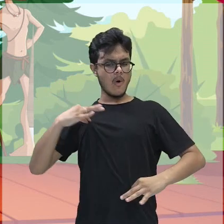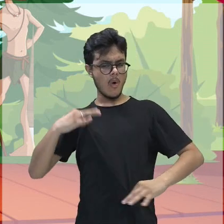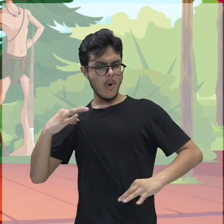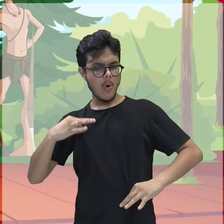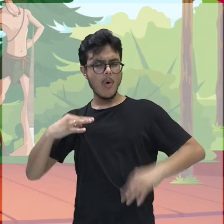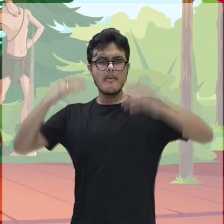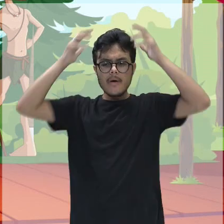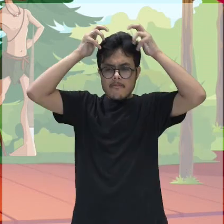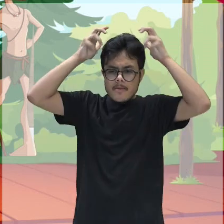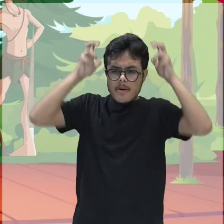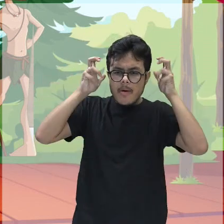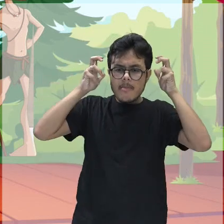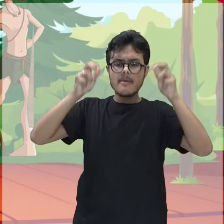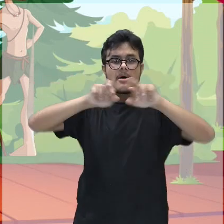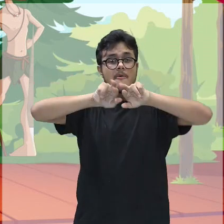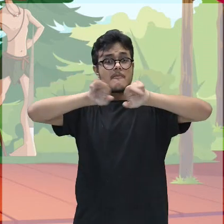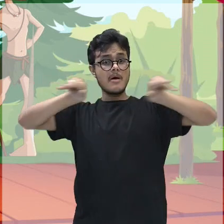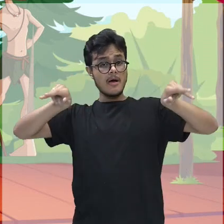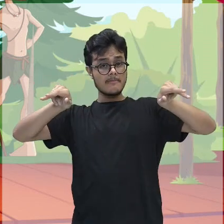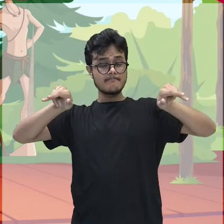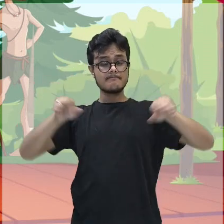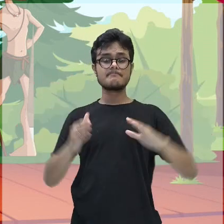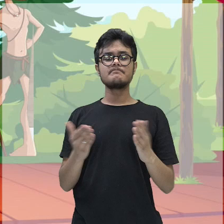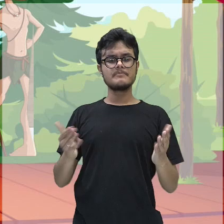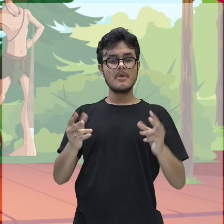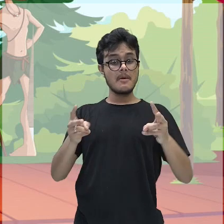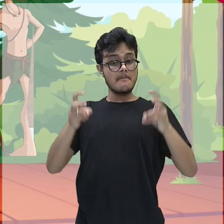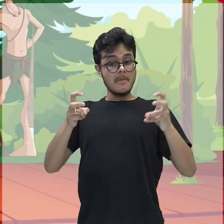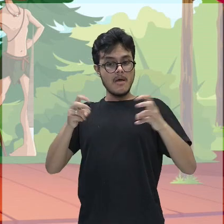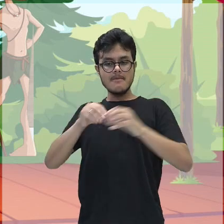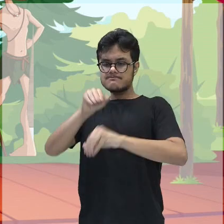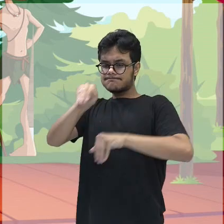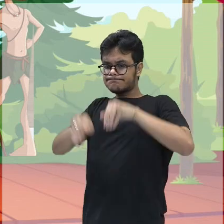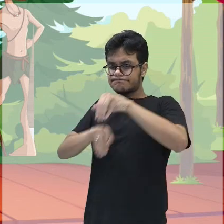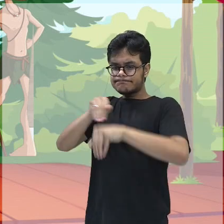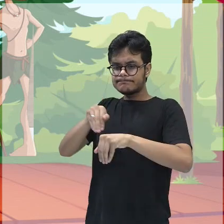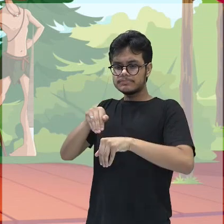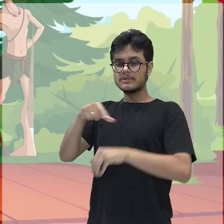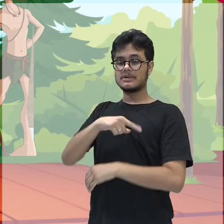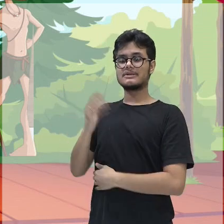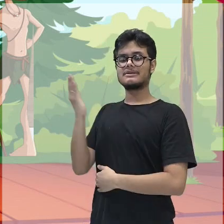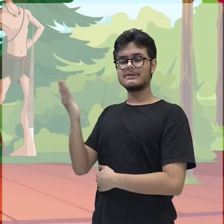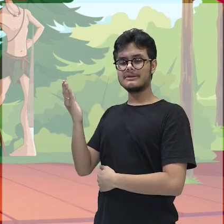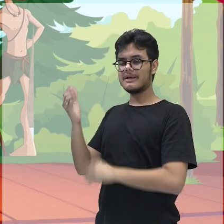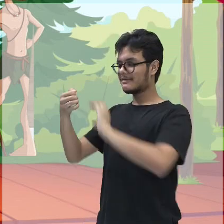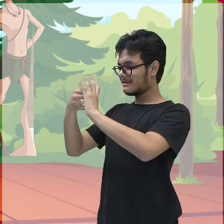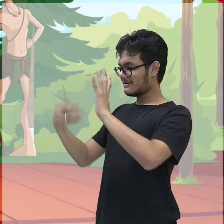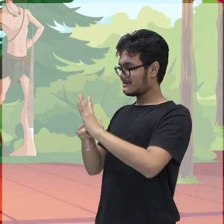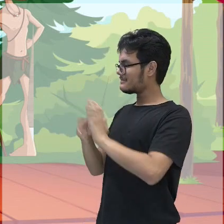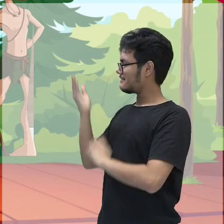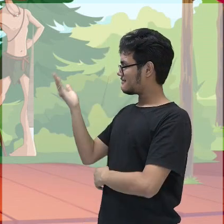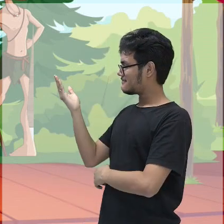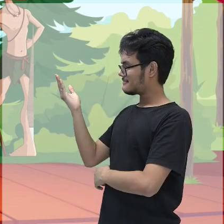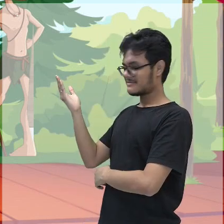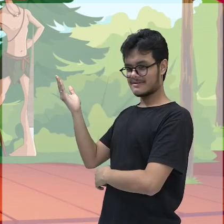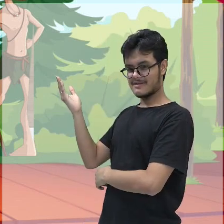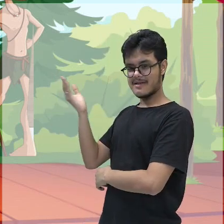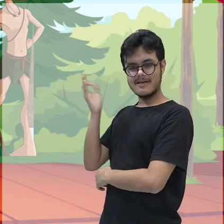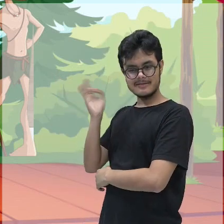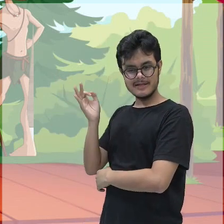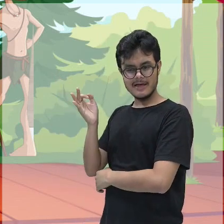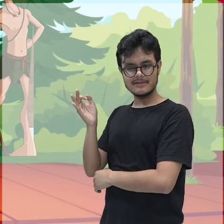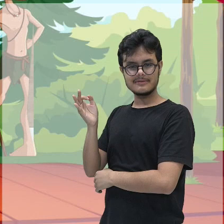e etc. Certo? Então, eu identifico o Curupira pelo jeito como ele está vestido, não é